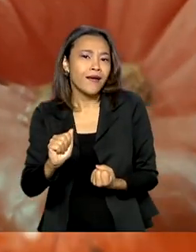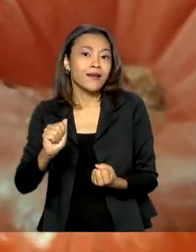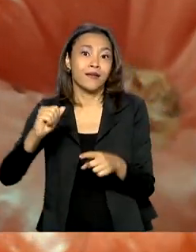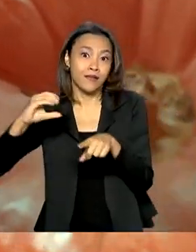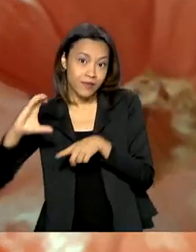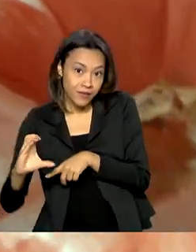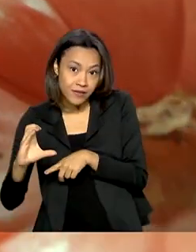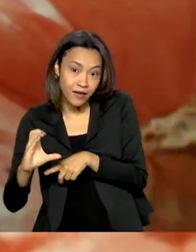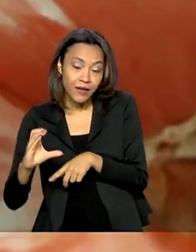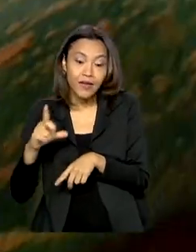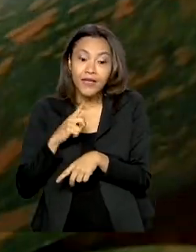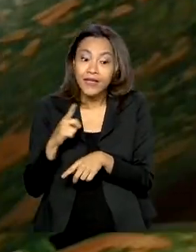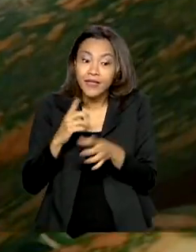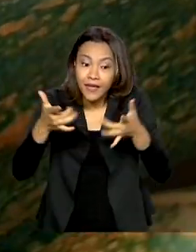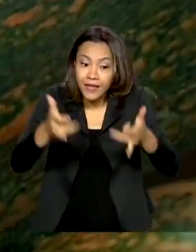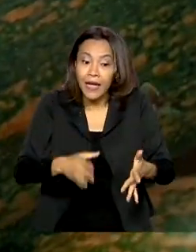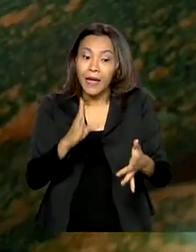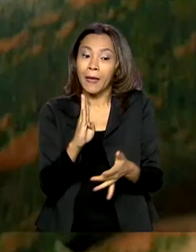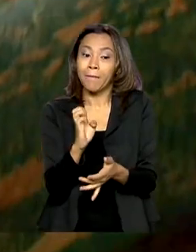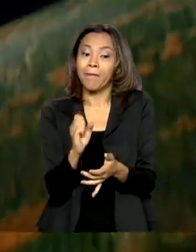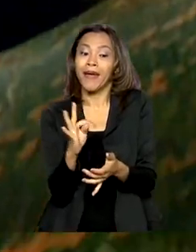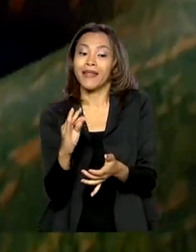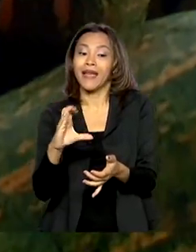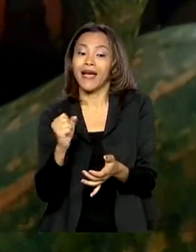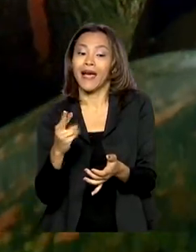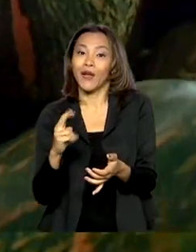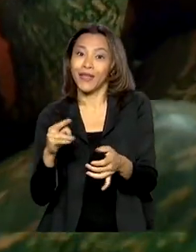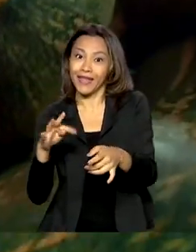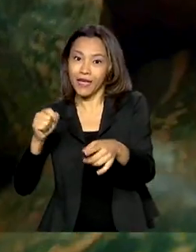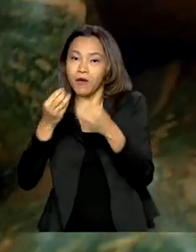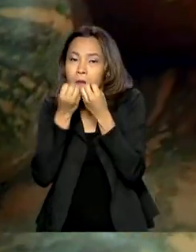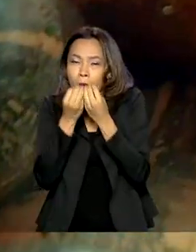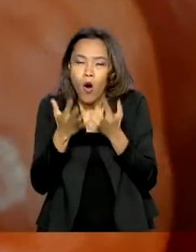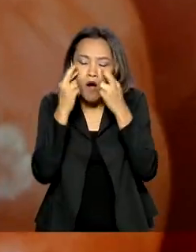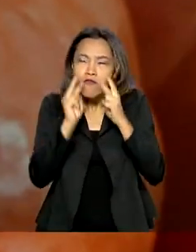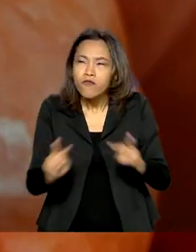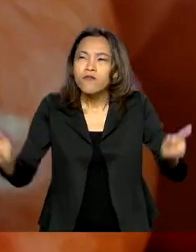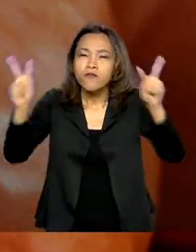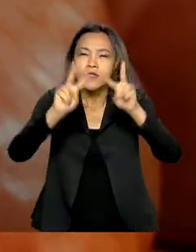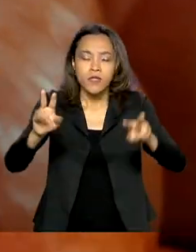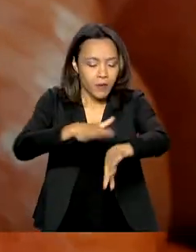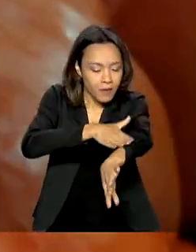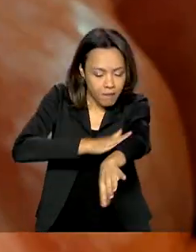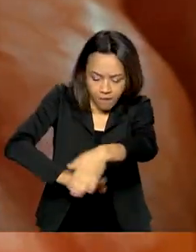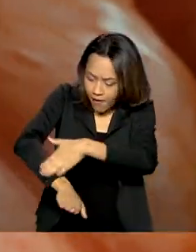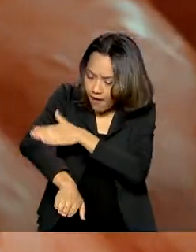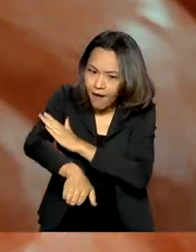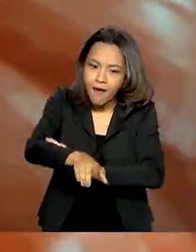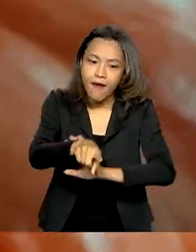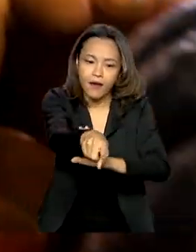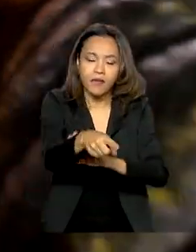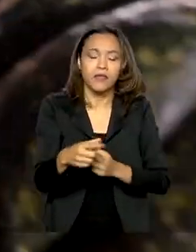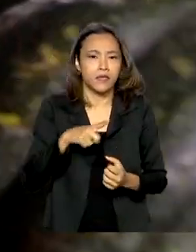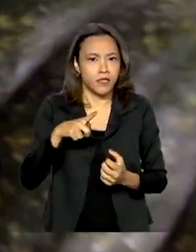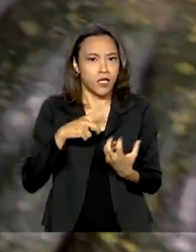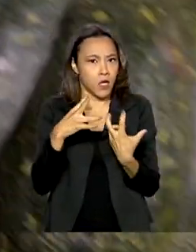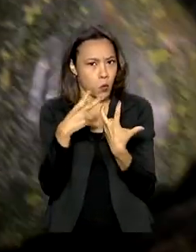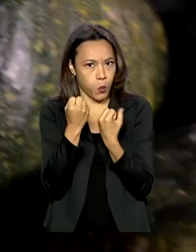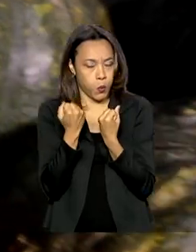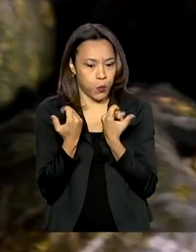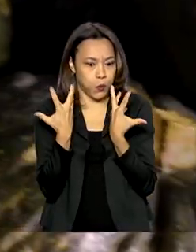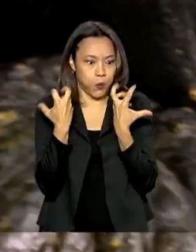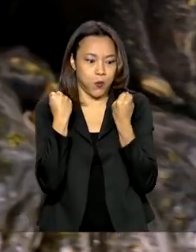têm muito beta-caroteno, que faz bem à visão e à pele. Abóbora também é fonte de carboidrato,